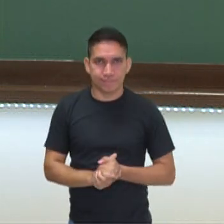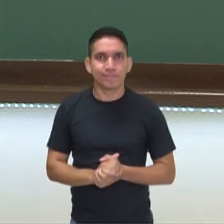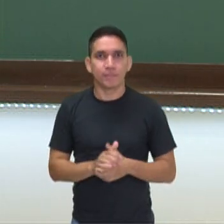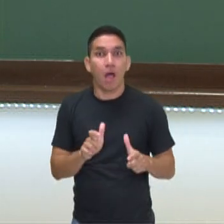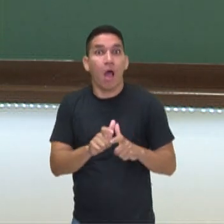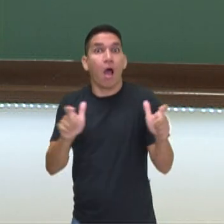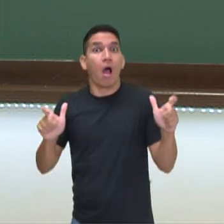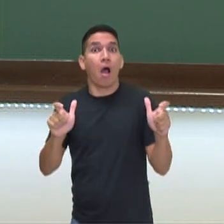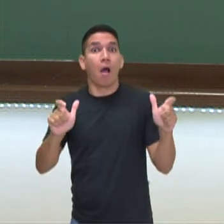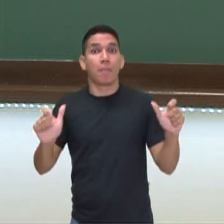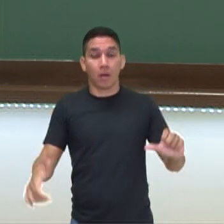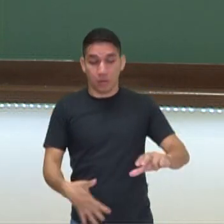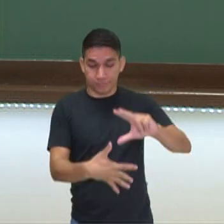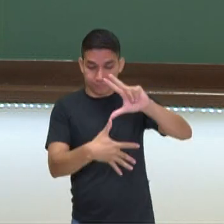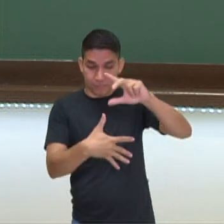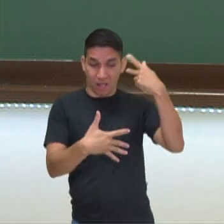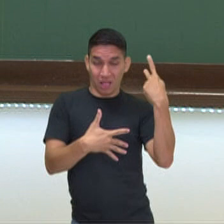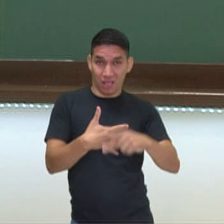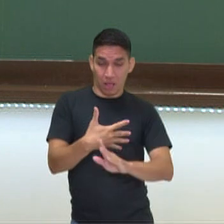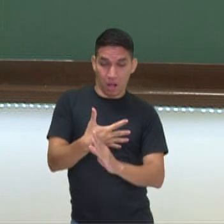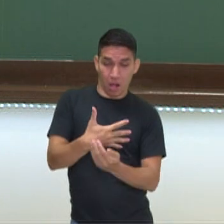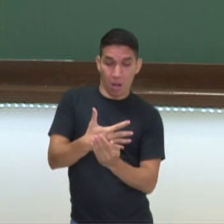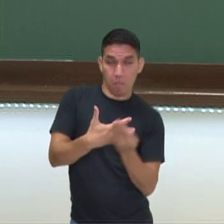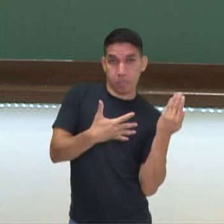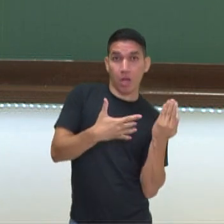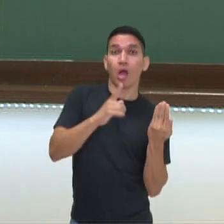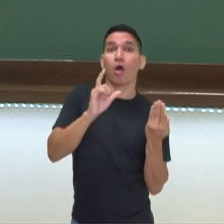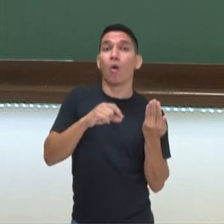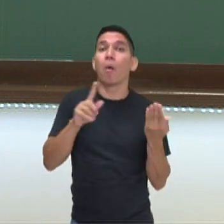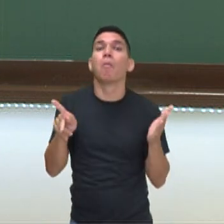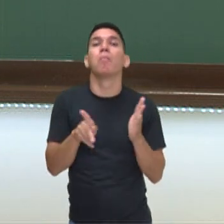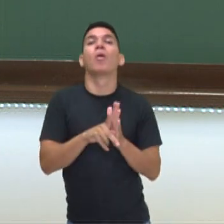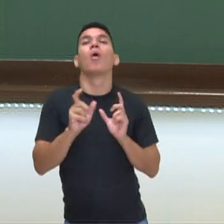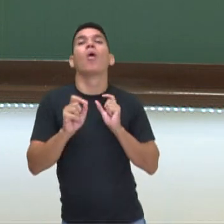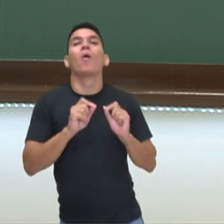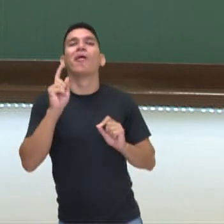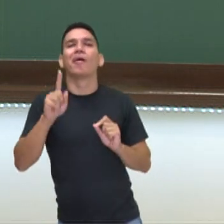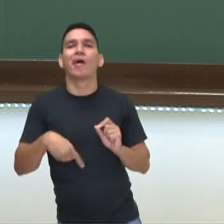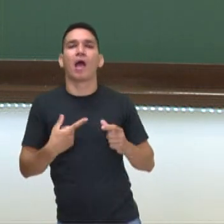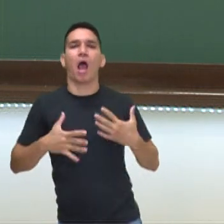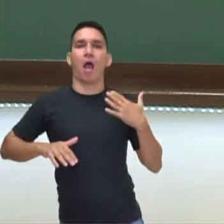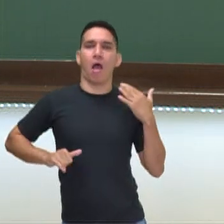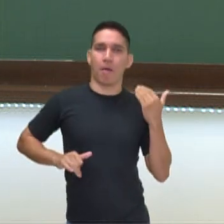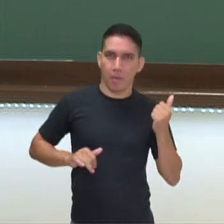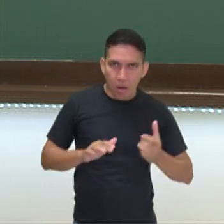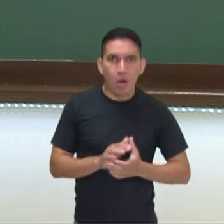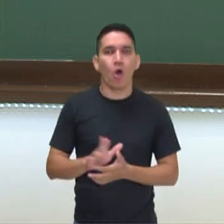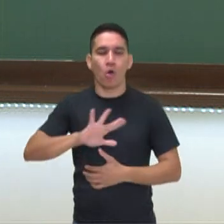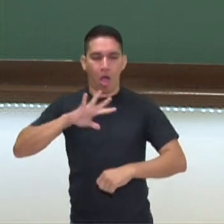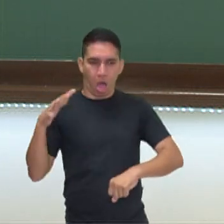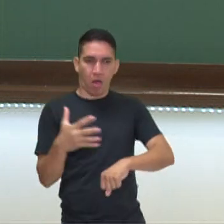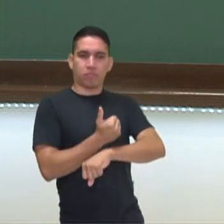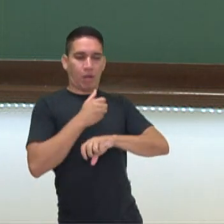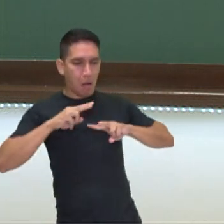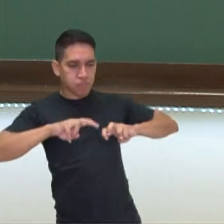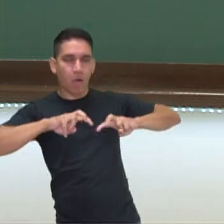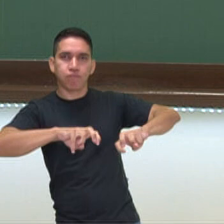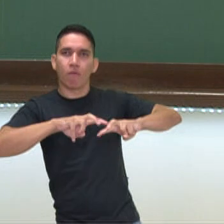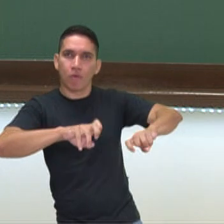parte do continente americano, então, passa a ser, né, de posse espanhola, colonização, exploração